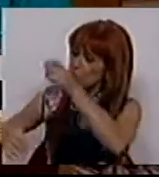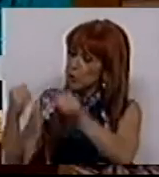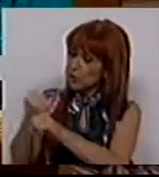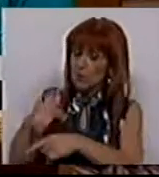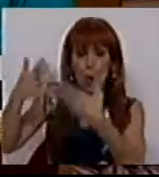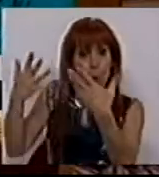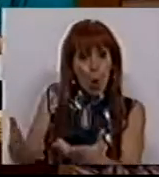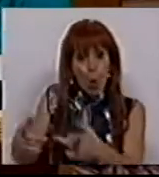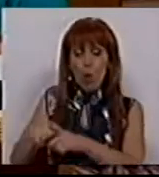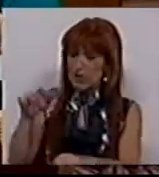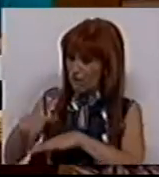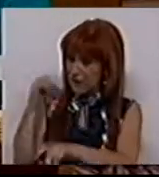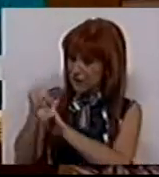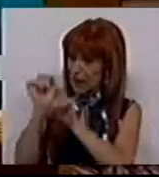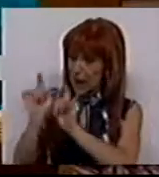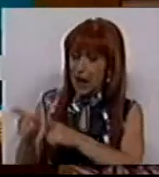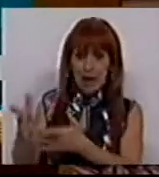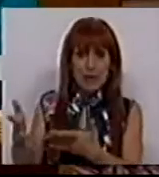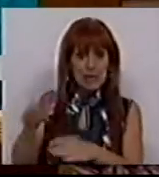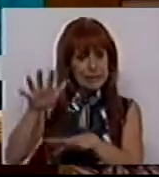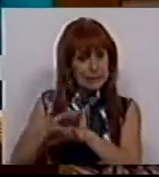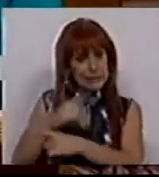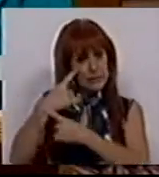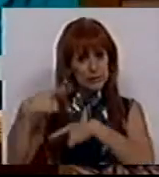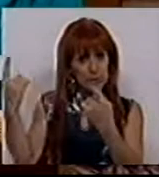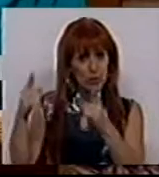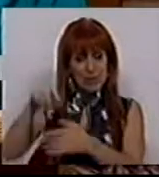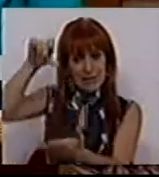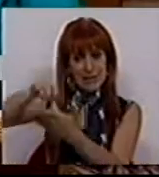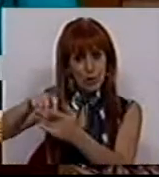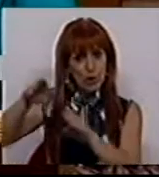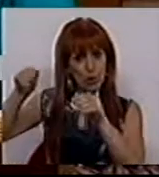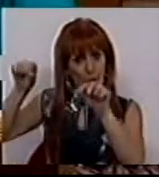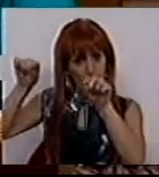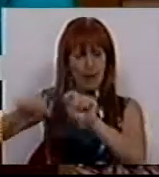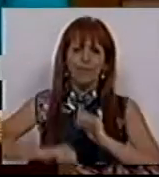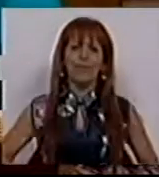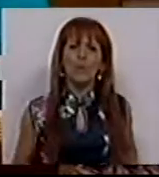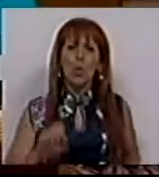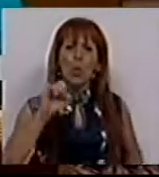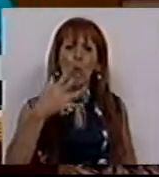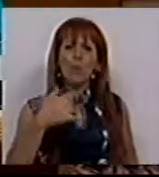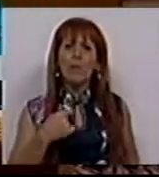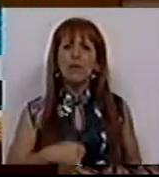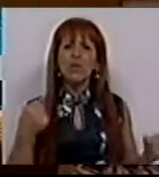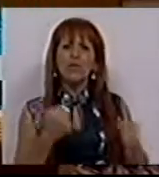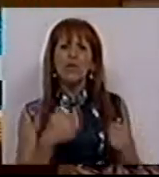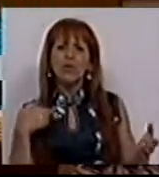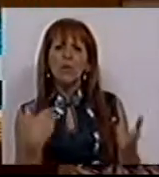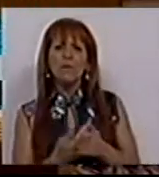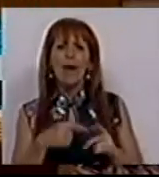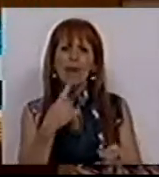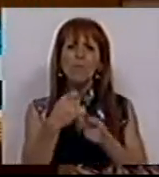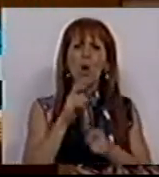trabalhadores que estão hoje a desempenhar estas funções na administração pública central e local. O primeiro desafio que deixamos